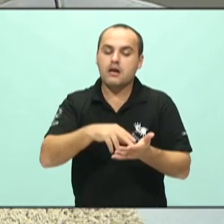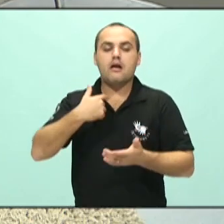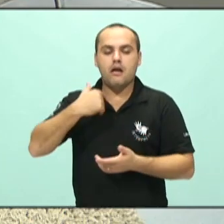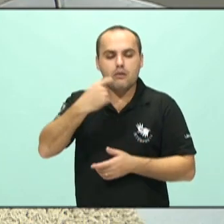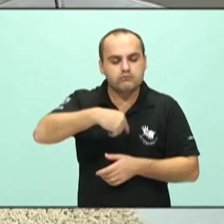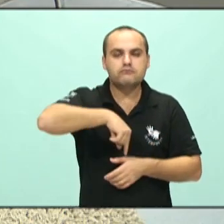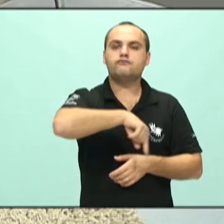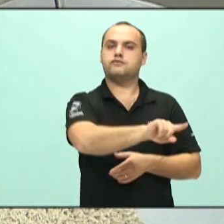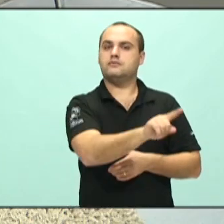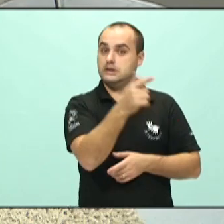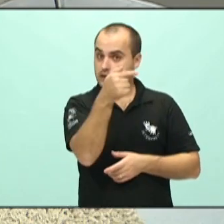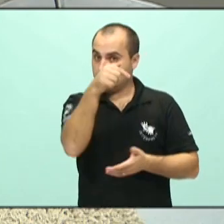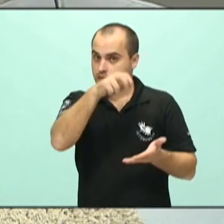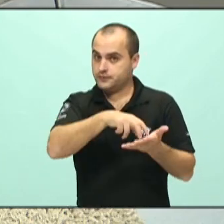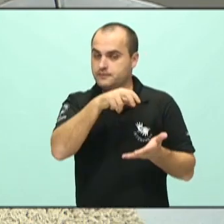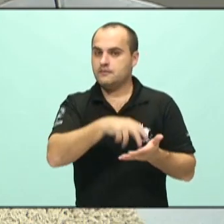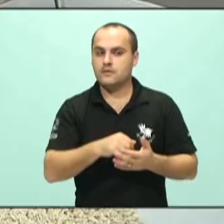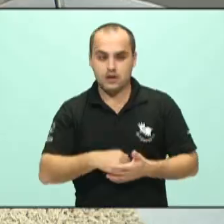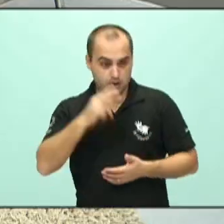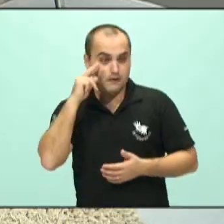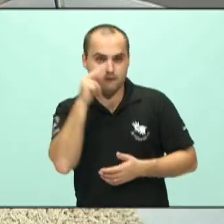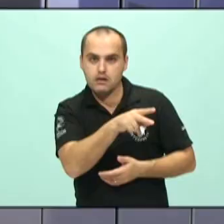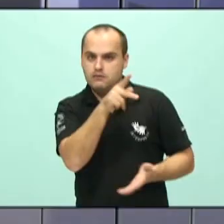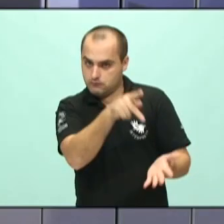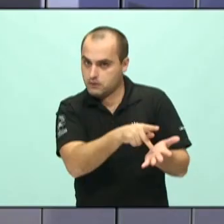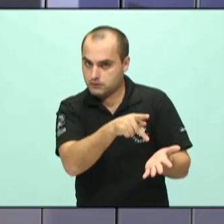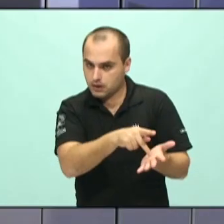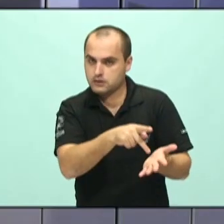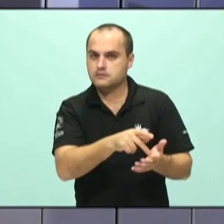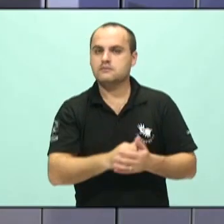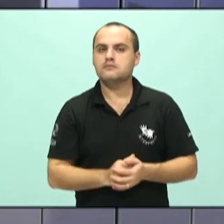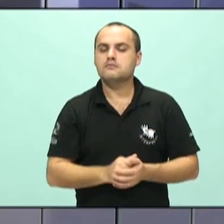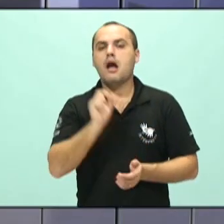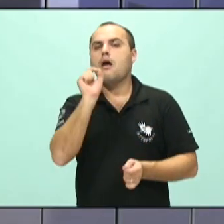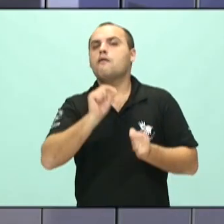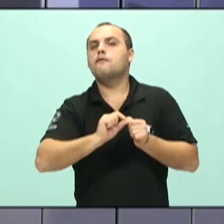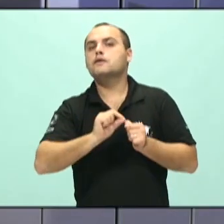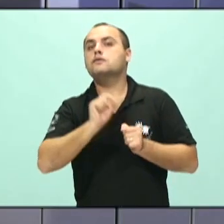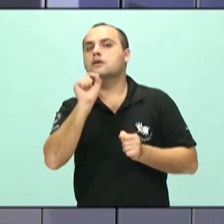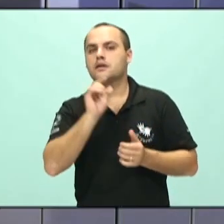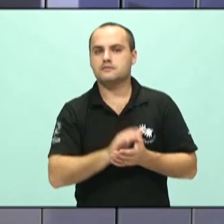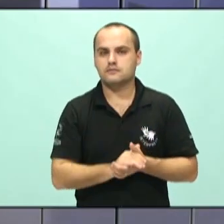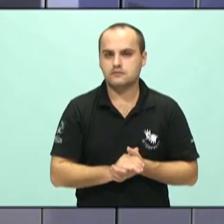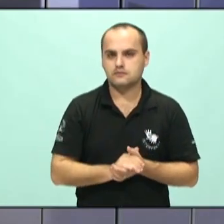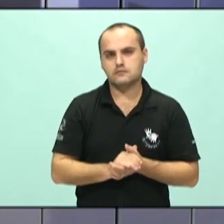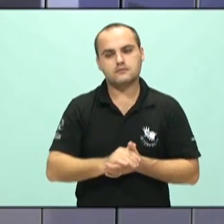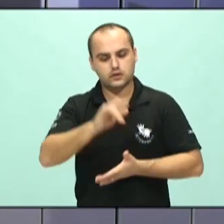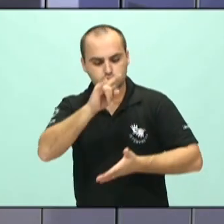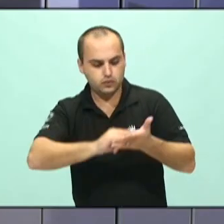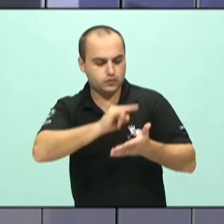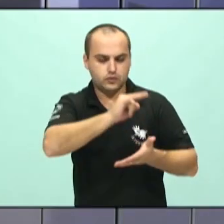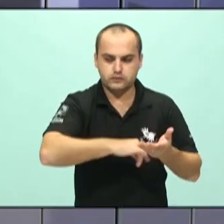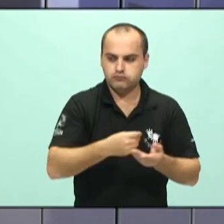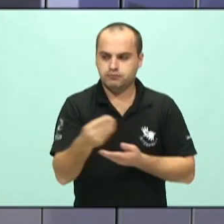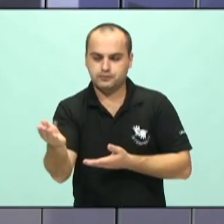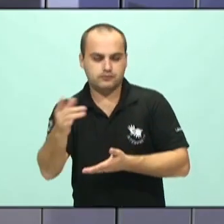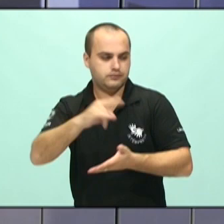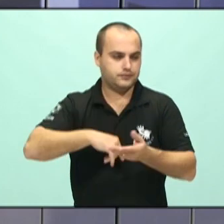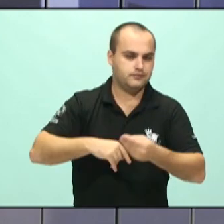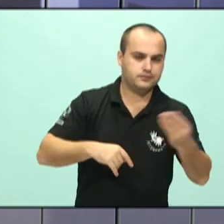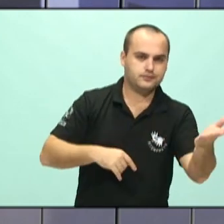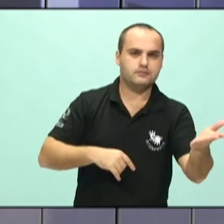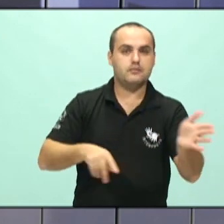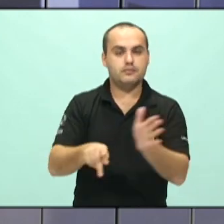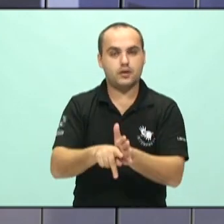fiscalizar. Aí cheguei lá e eu deparei mesmo com aquilo. Aí o que eu fiz? A gente fez alguns encaminhamento, a